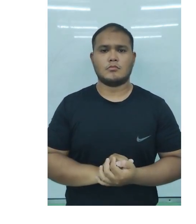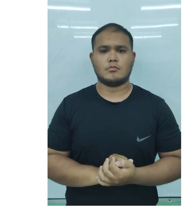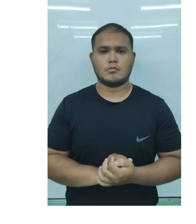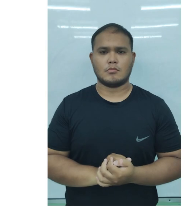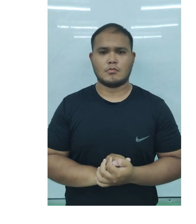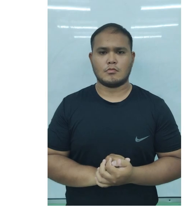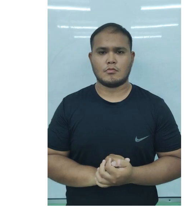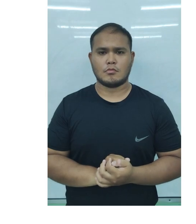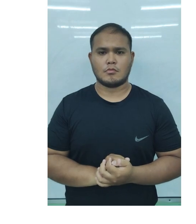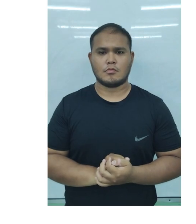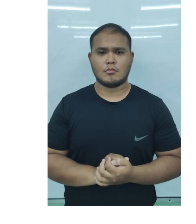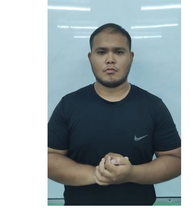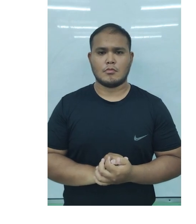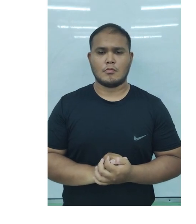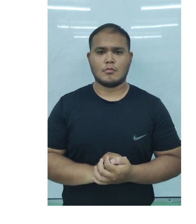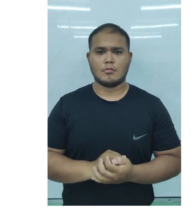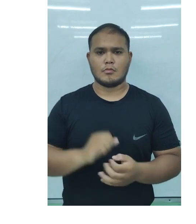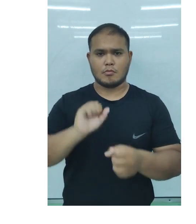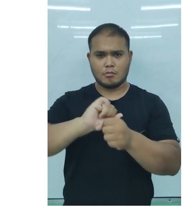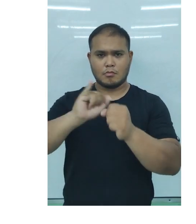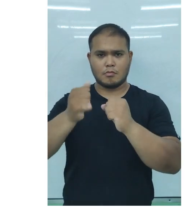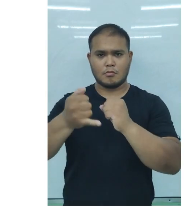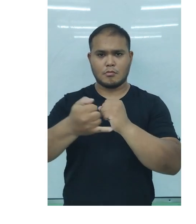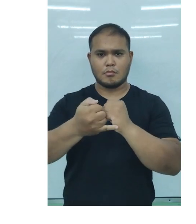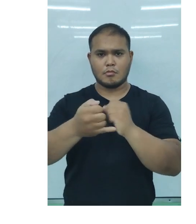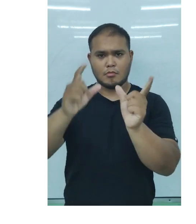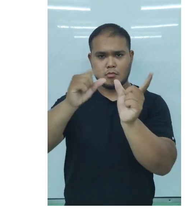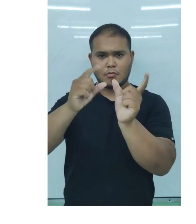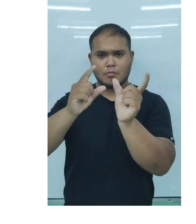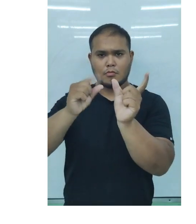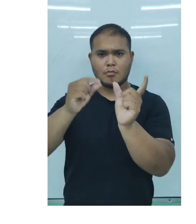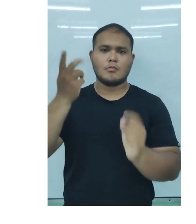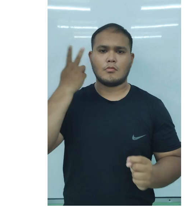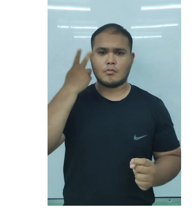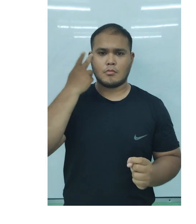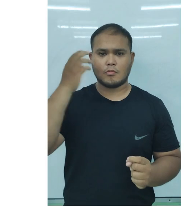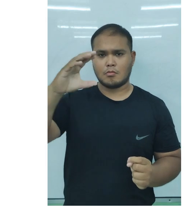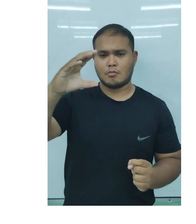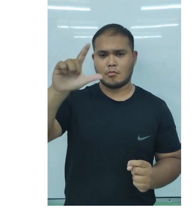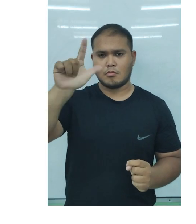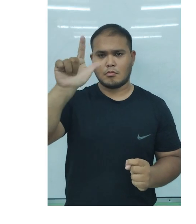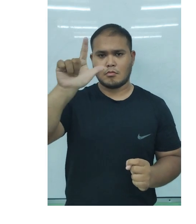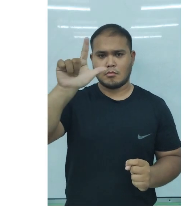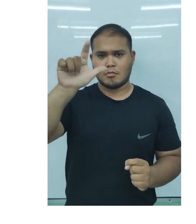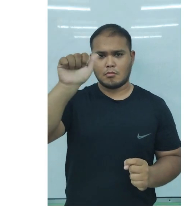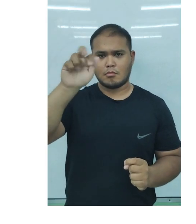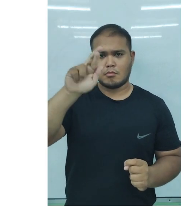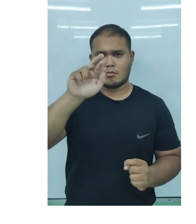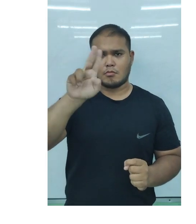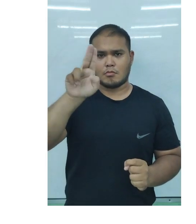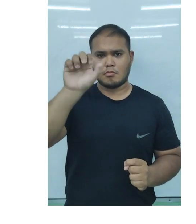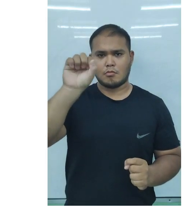aqui o adjetivo no seu grau normal, claros, fortes, e